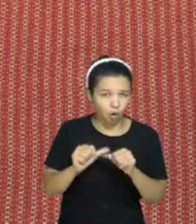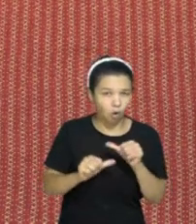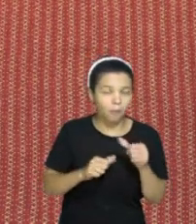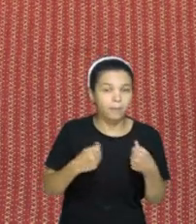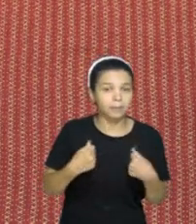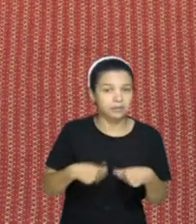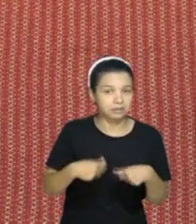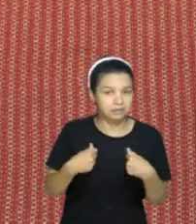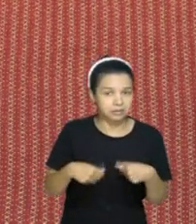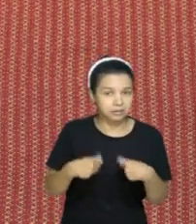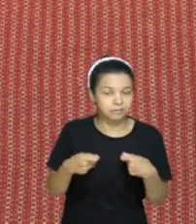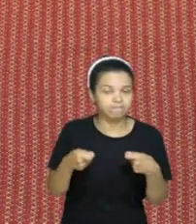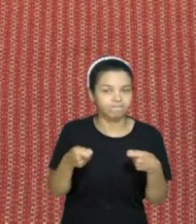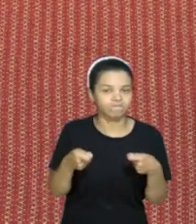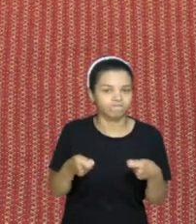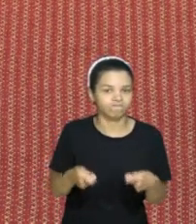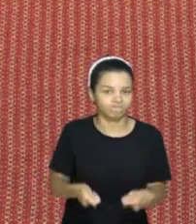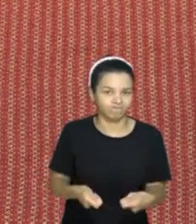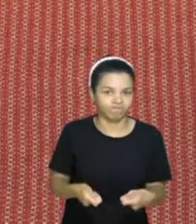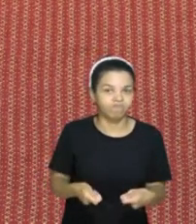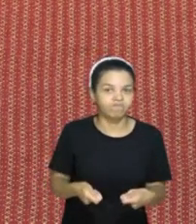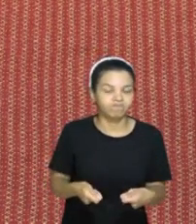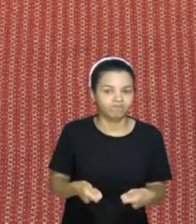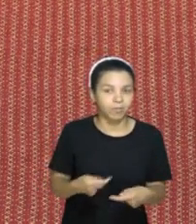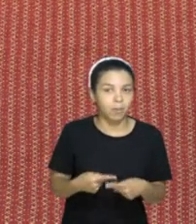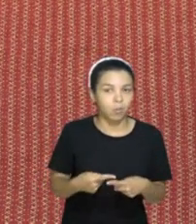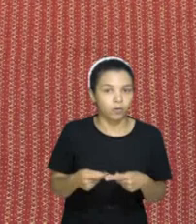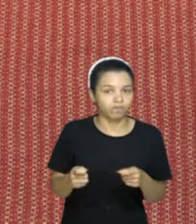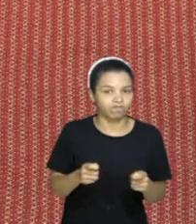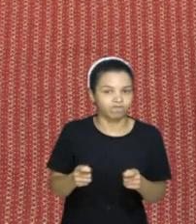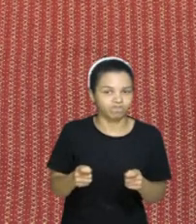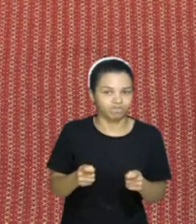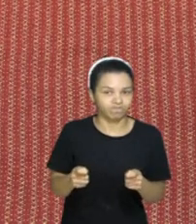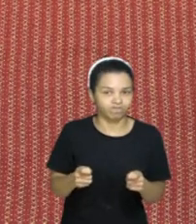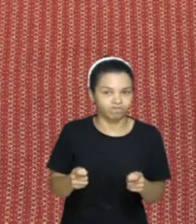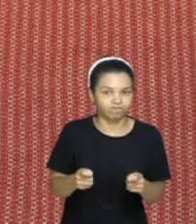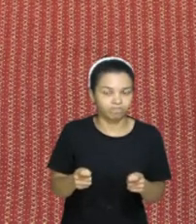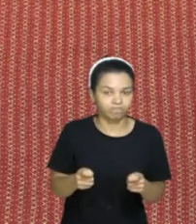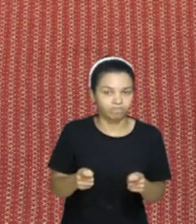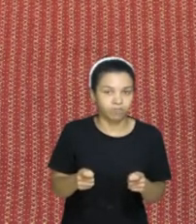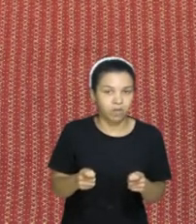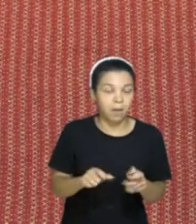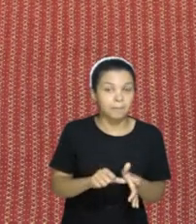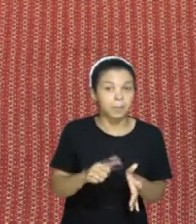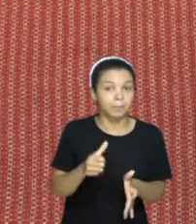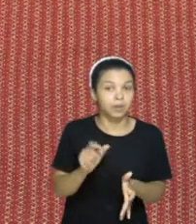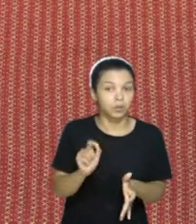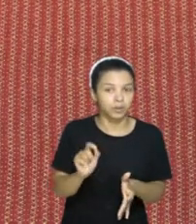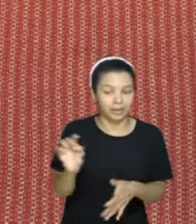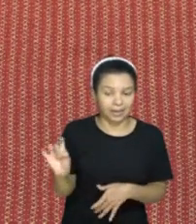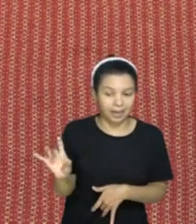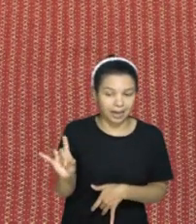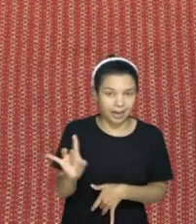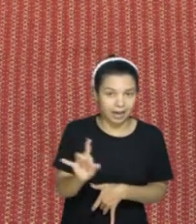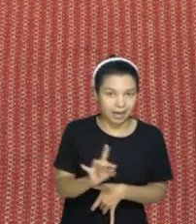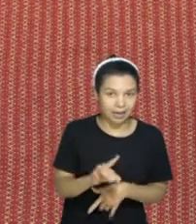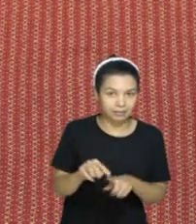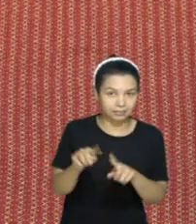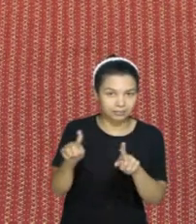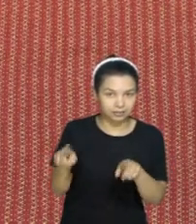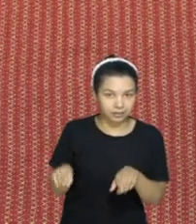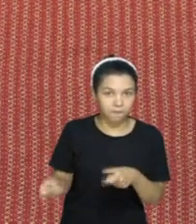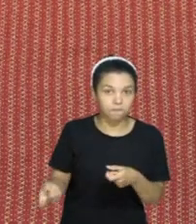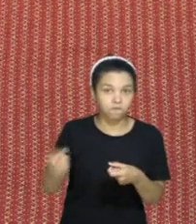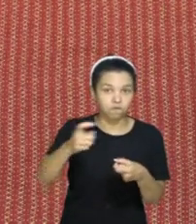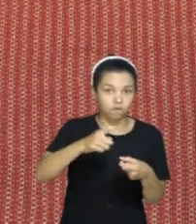município a primeira atitude que nós fizemos foi com que cada servidor Voltasse a sua